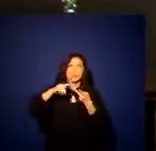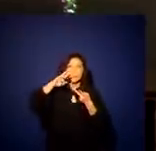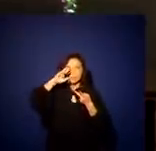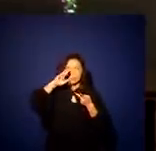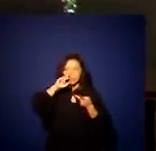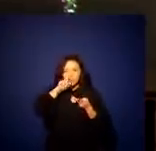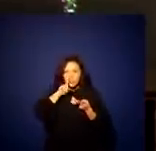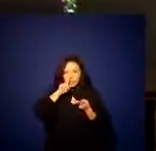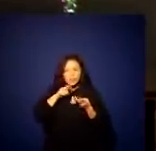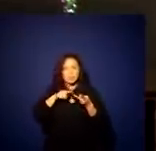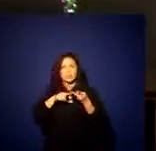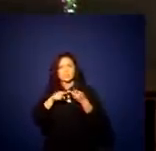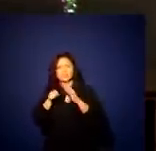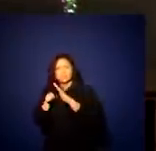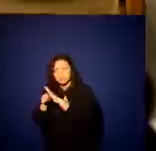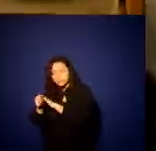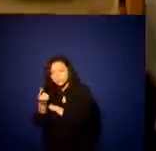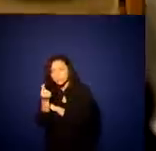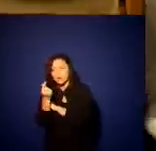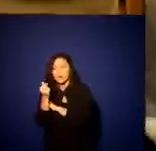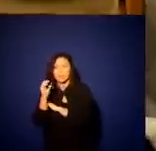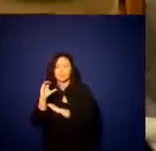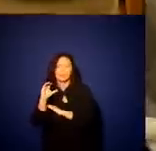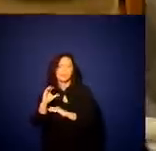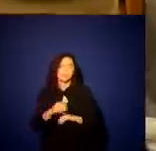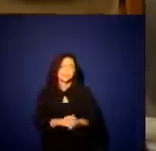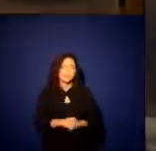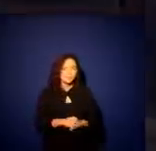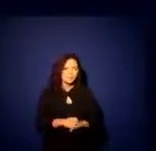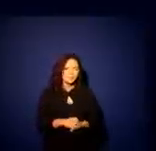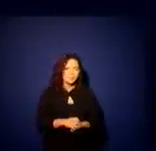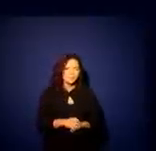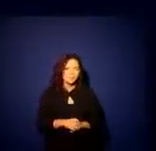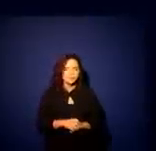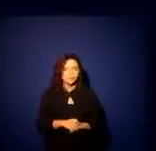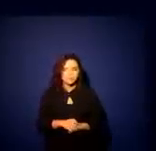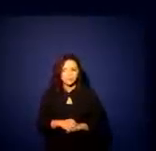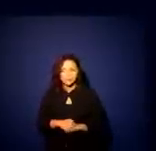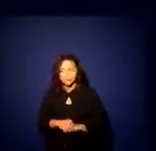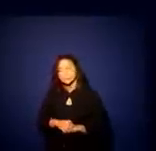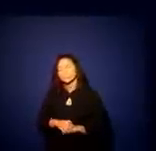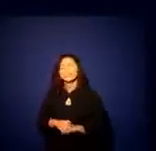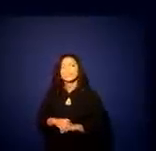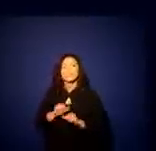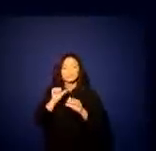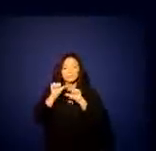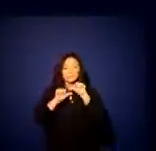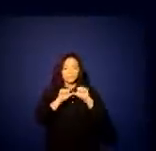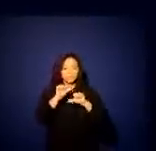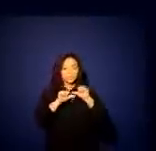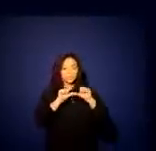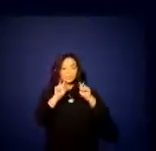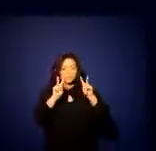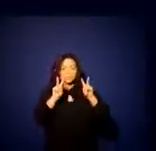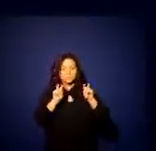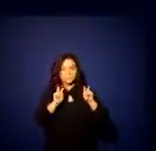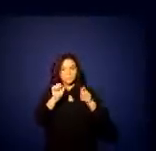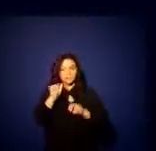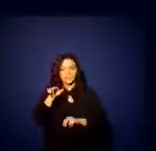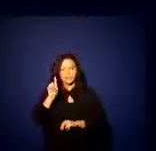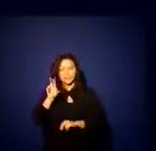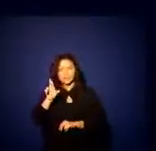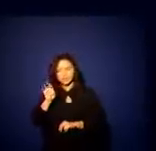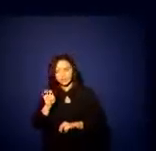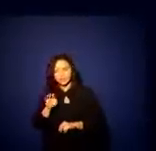capex e alocação de capital Obrigado André mudar de mudar de assunto e vai para isso para não estatais